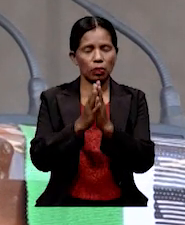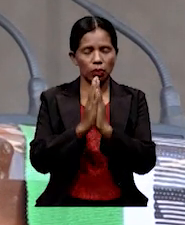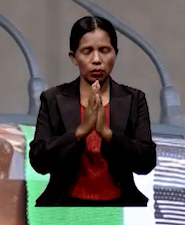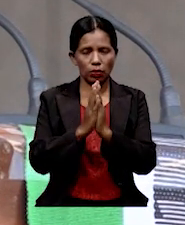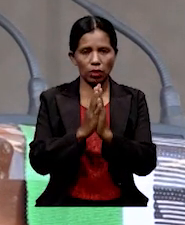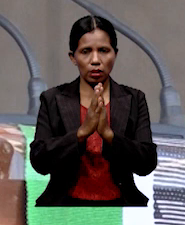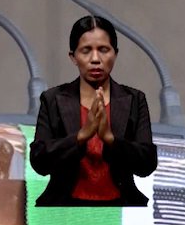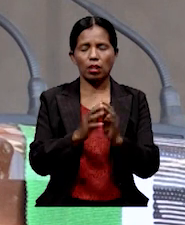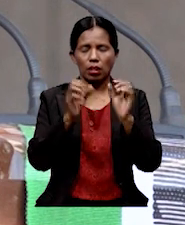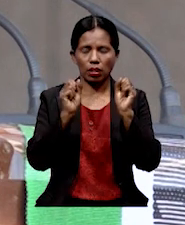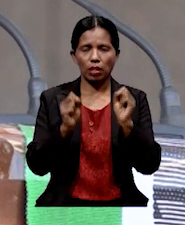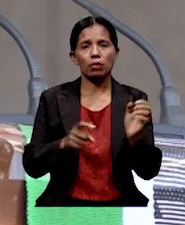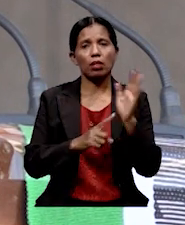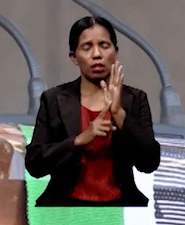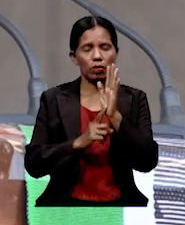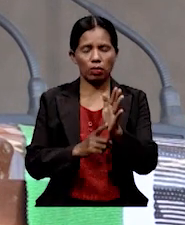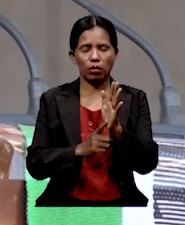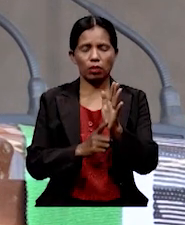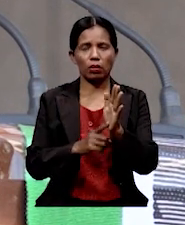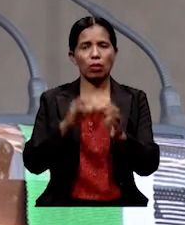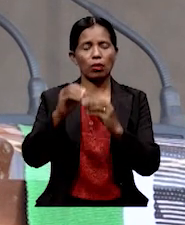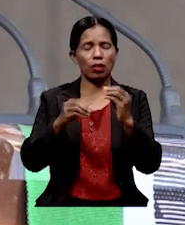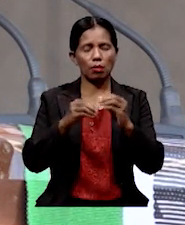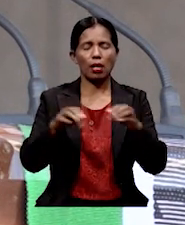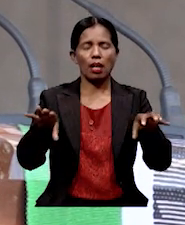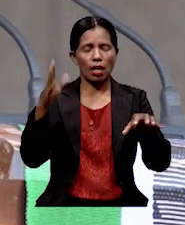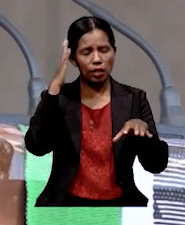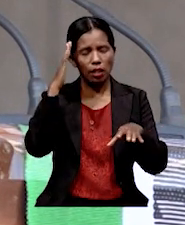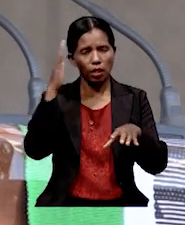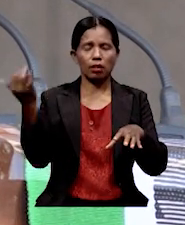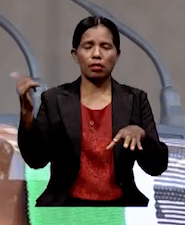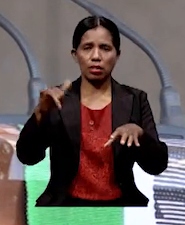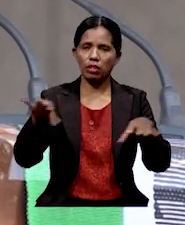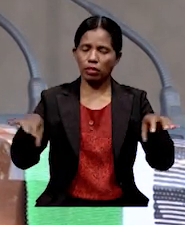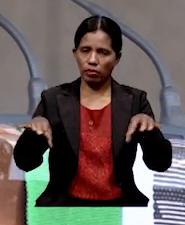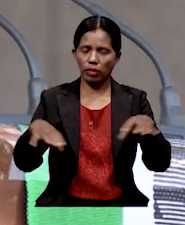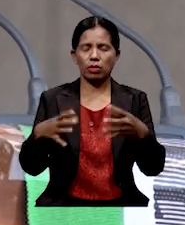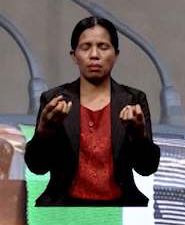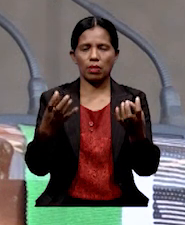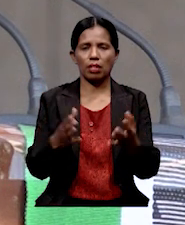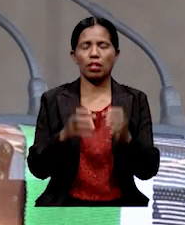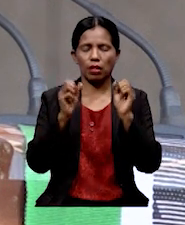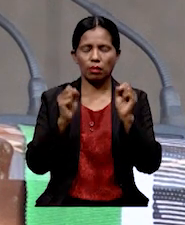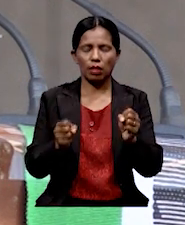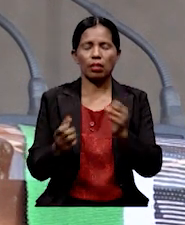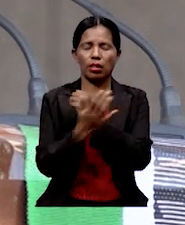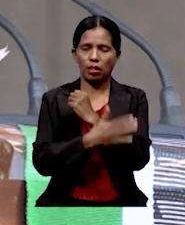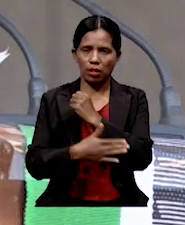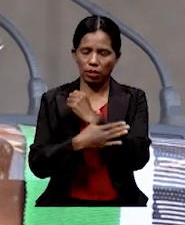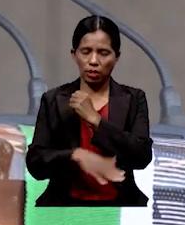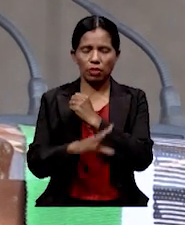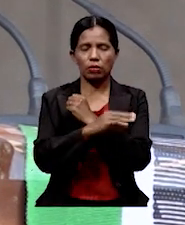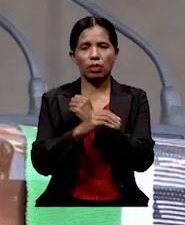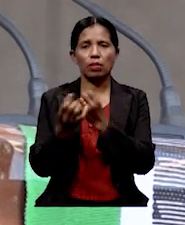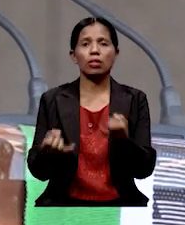esta ocasião para expressar o reconhecimento que lhe é devido pelos elevados serviços prestados à pátria e às falentil